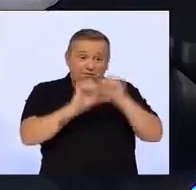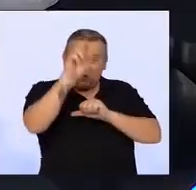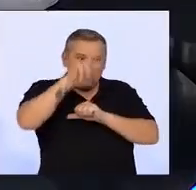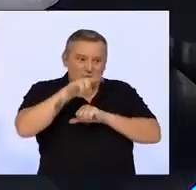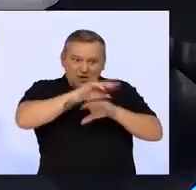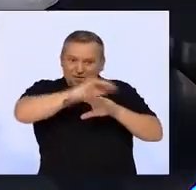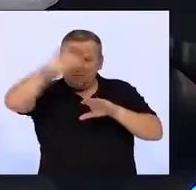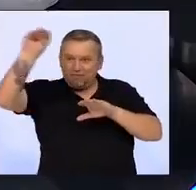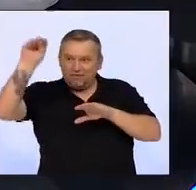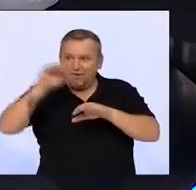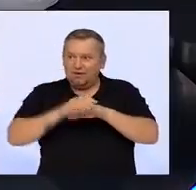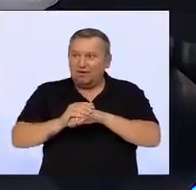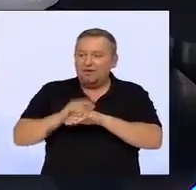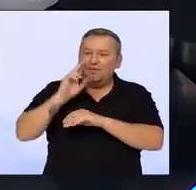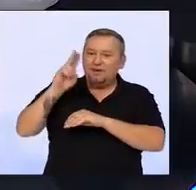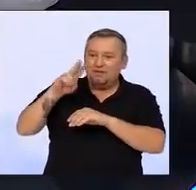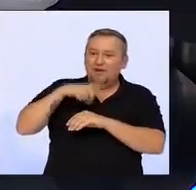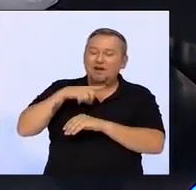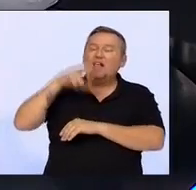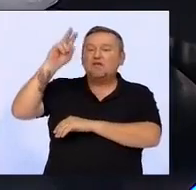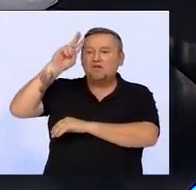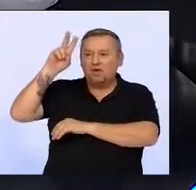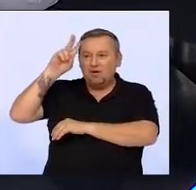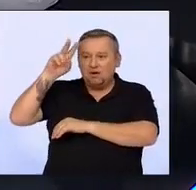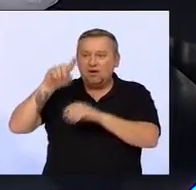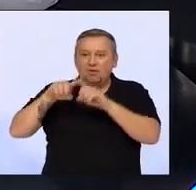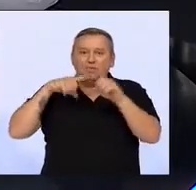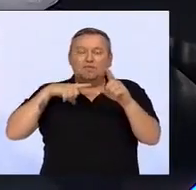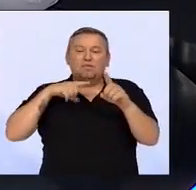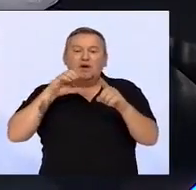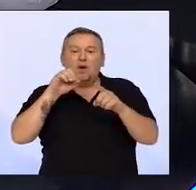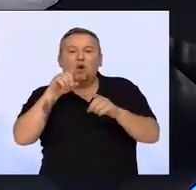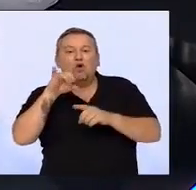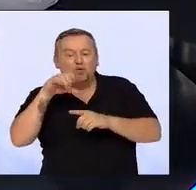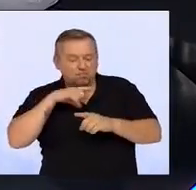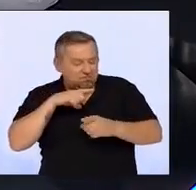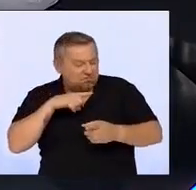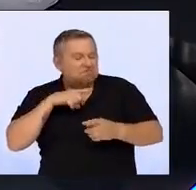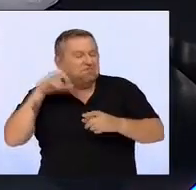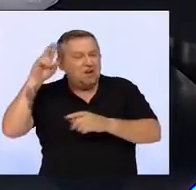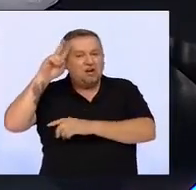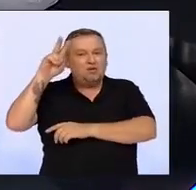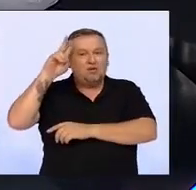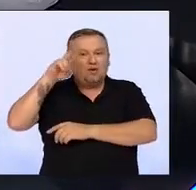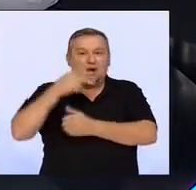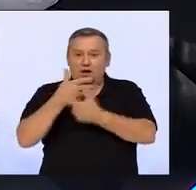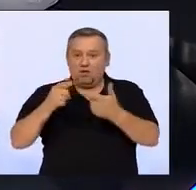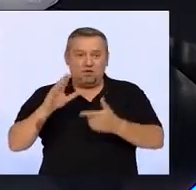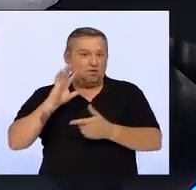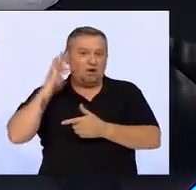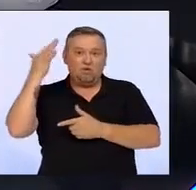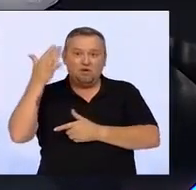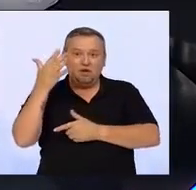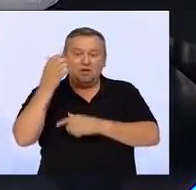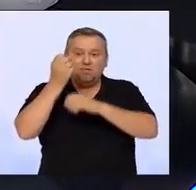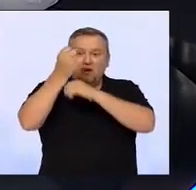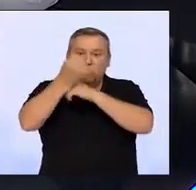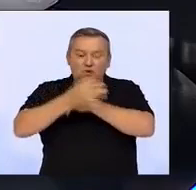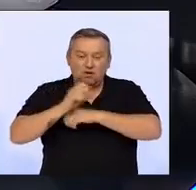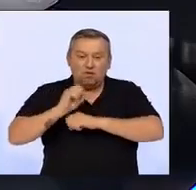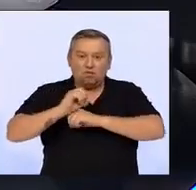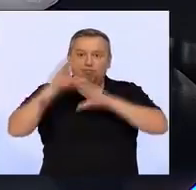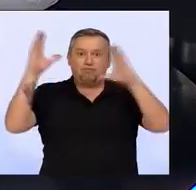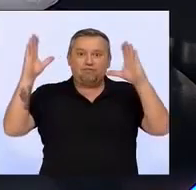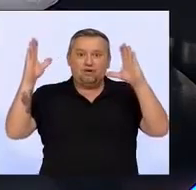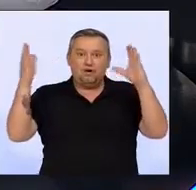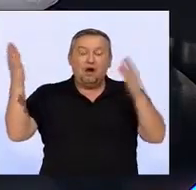é contagioso? Tem história, mas o ódio tem história. A coisa não acontece assim da noite para o dia, como se fosse um cogumelo